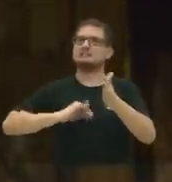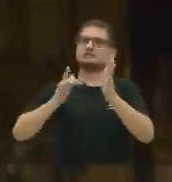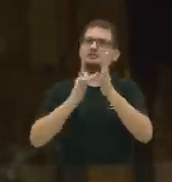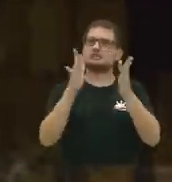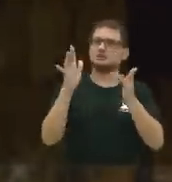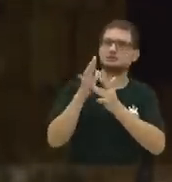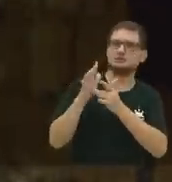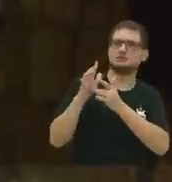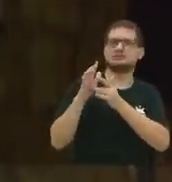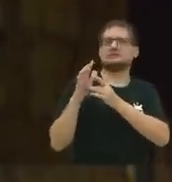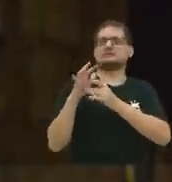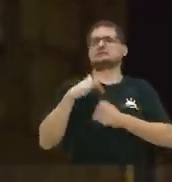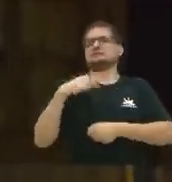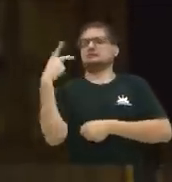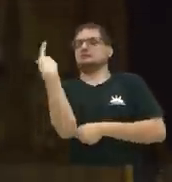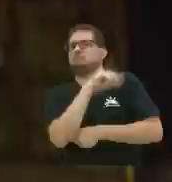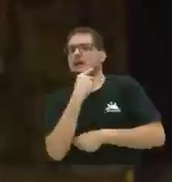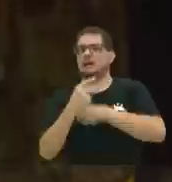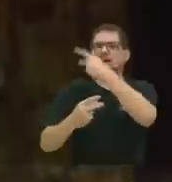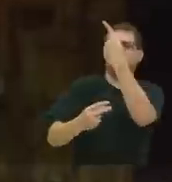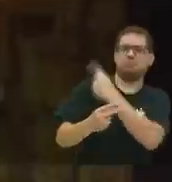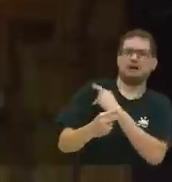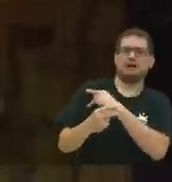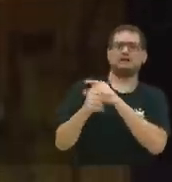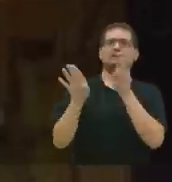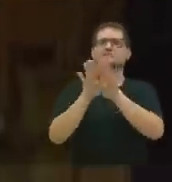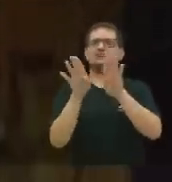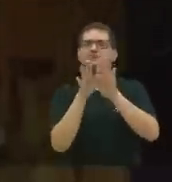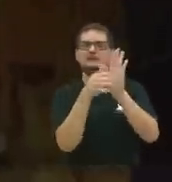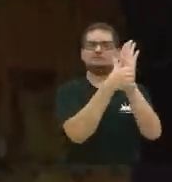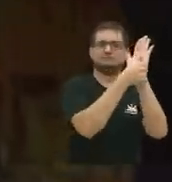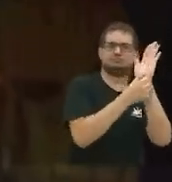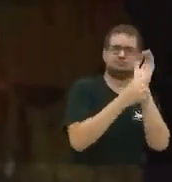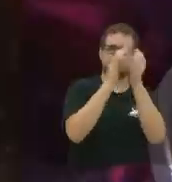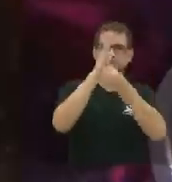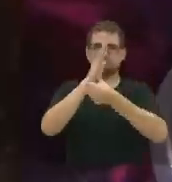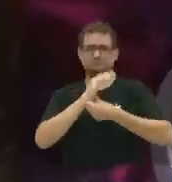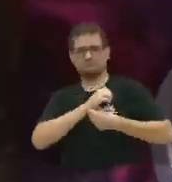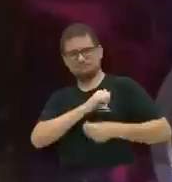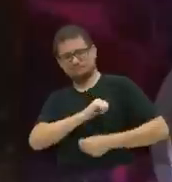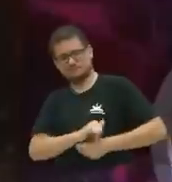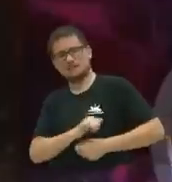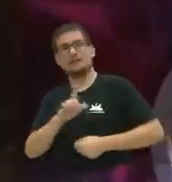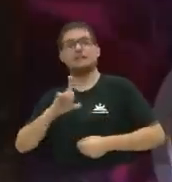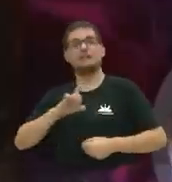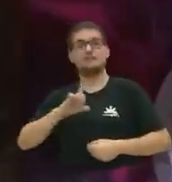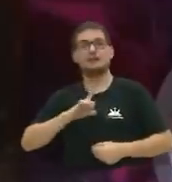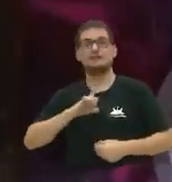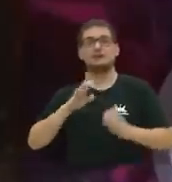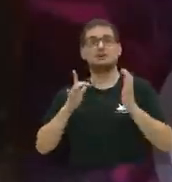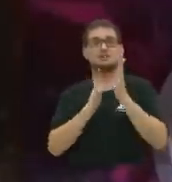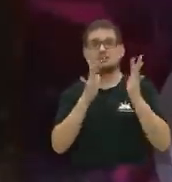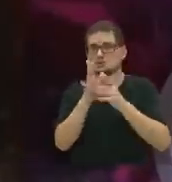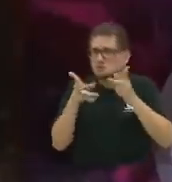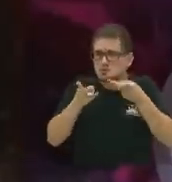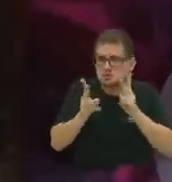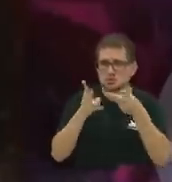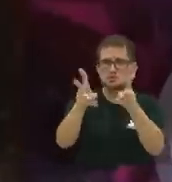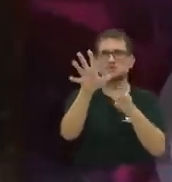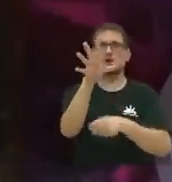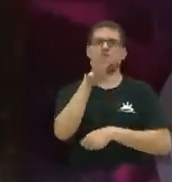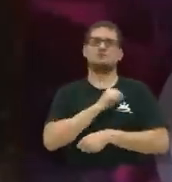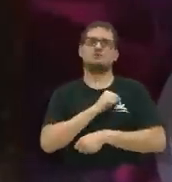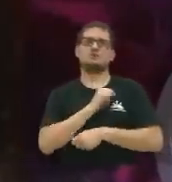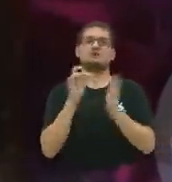foram feitas, as santas chagas lhe foram lançadas. Ele seguiu por amor